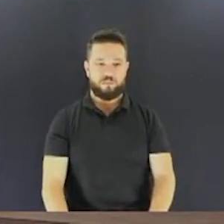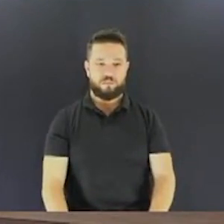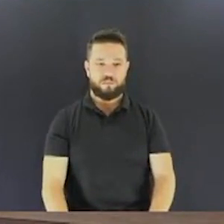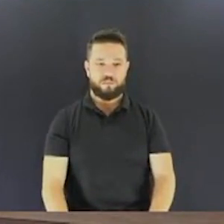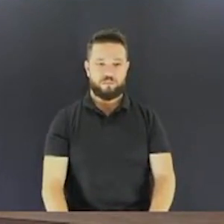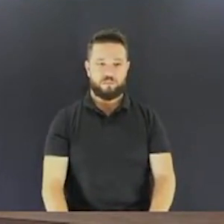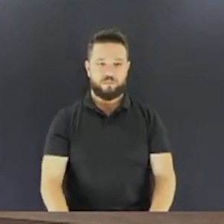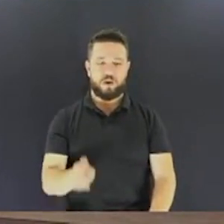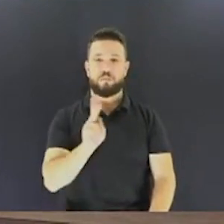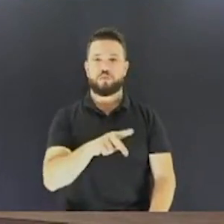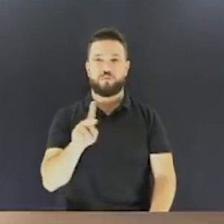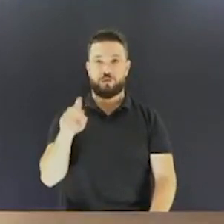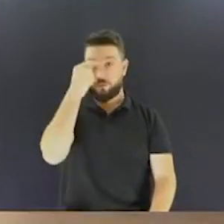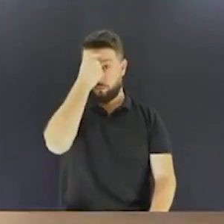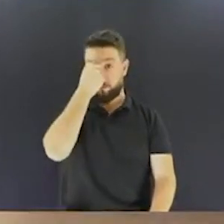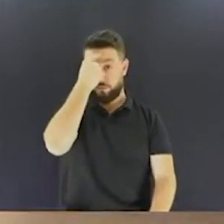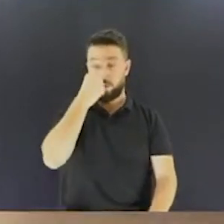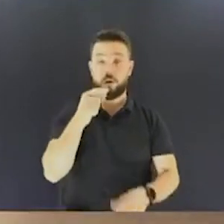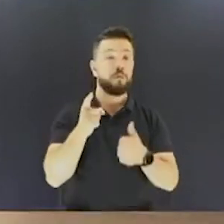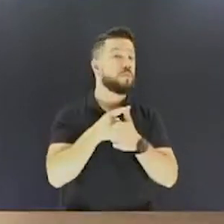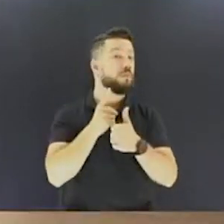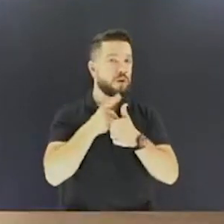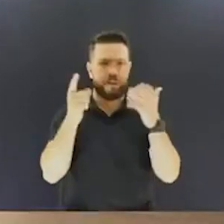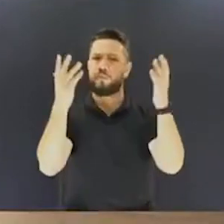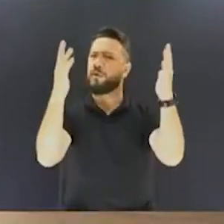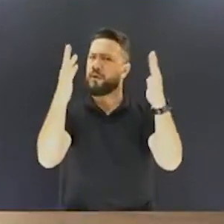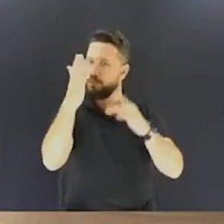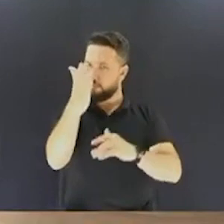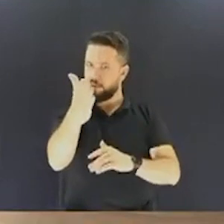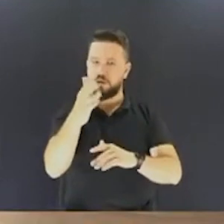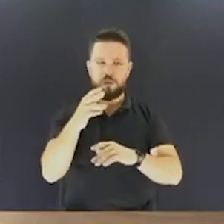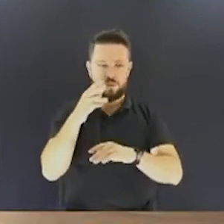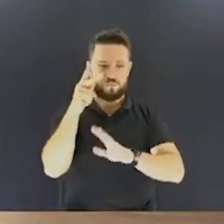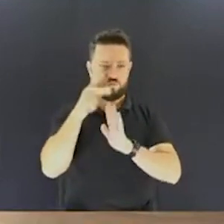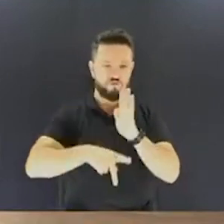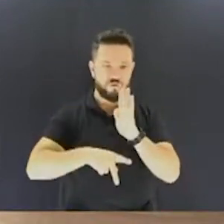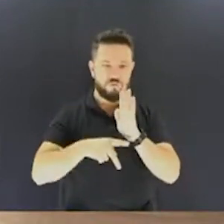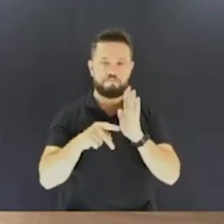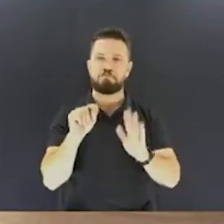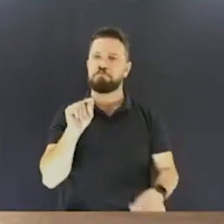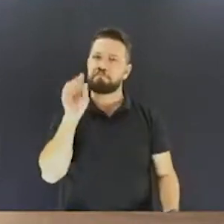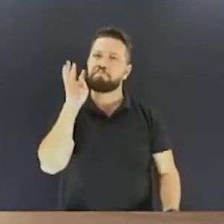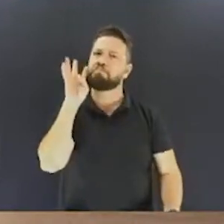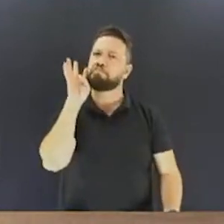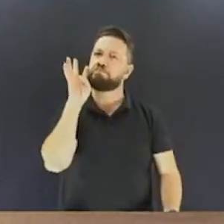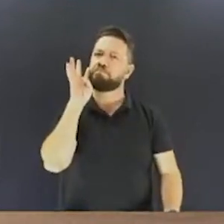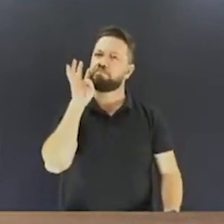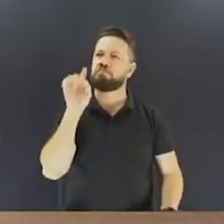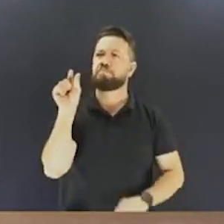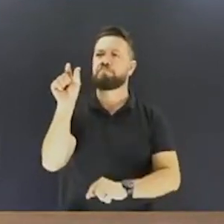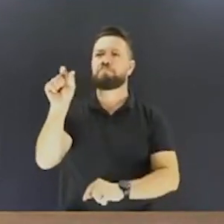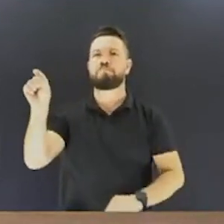Muito obrigado, Pierre. Bom, te dar os parabéns pelo projeto. Acho muito legal isso, que as pessoas procuram, de vez em quando, os